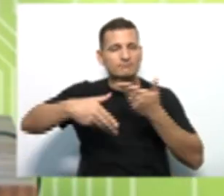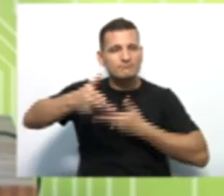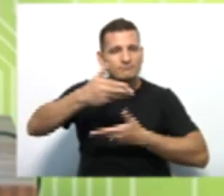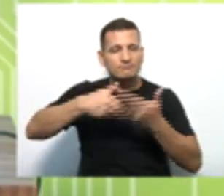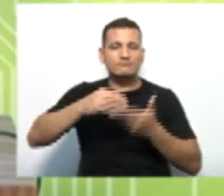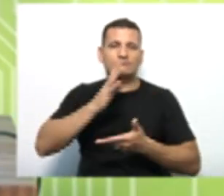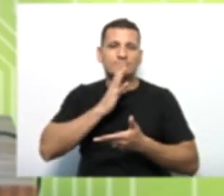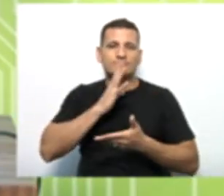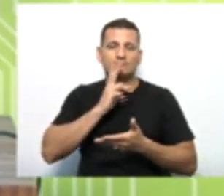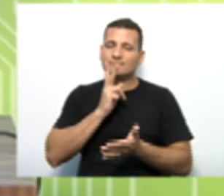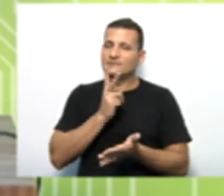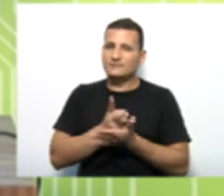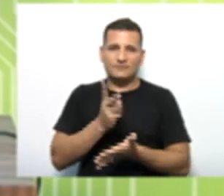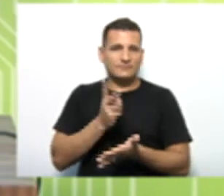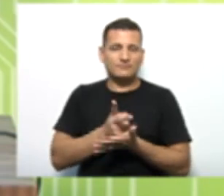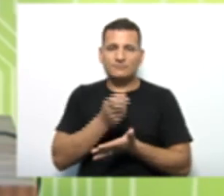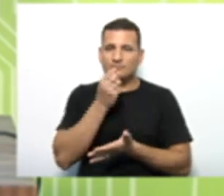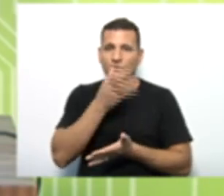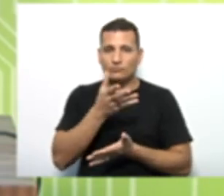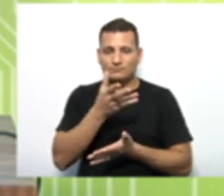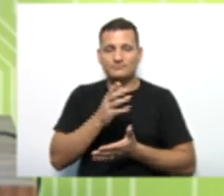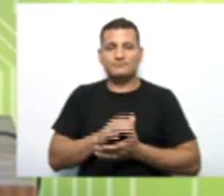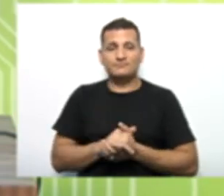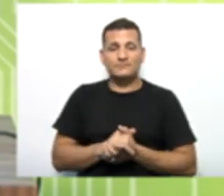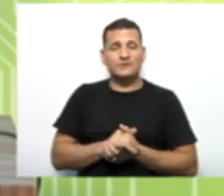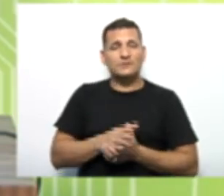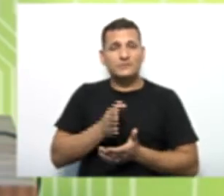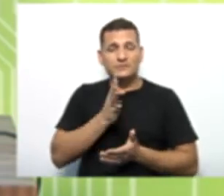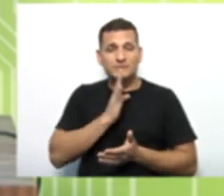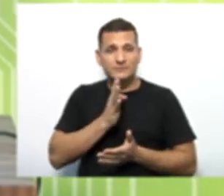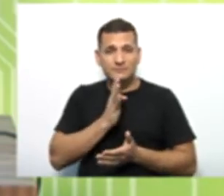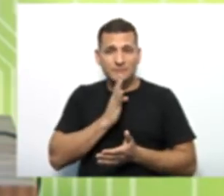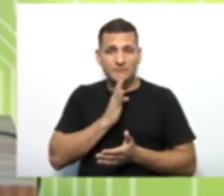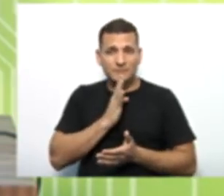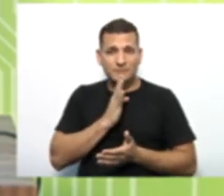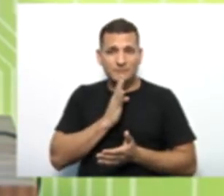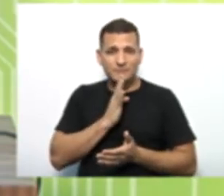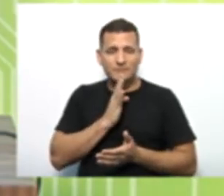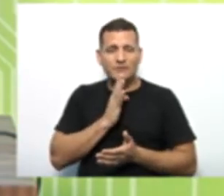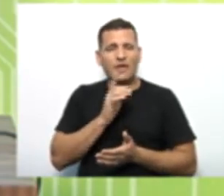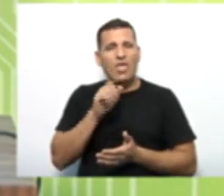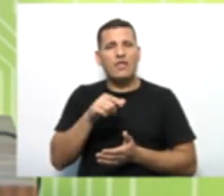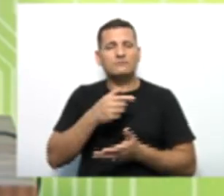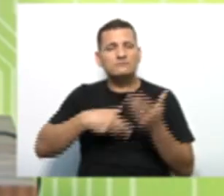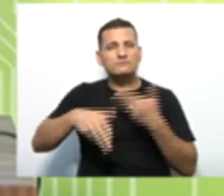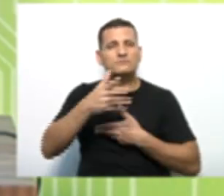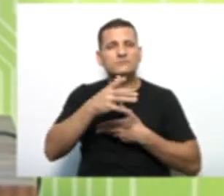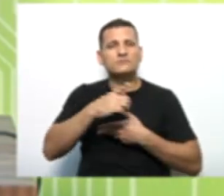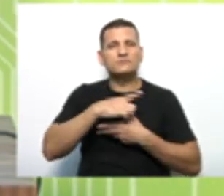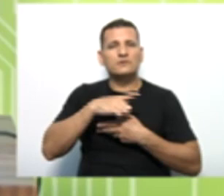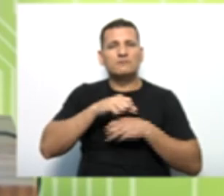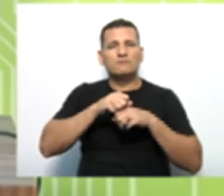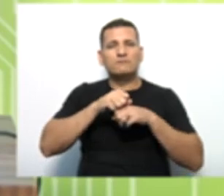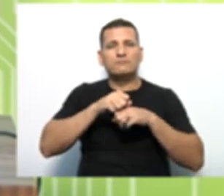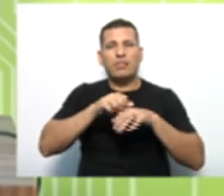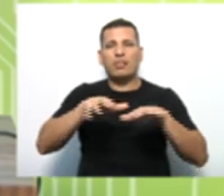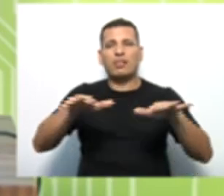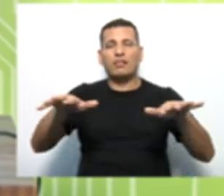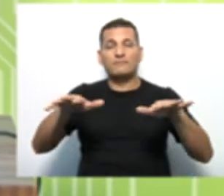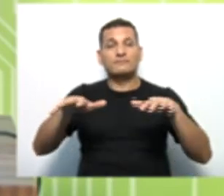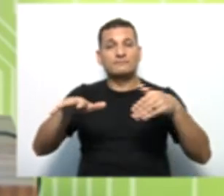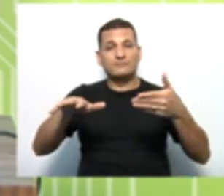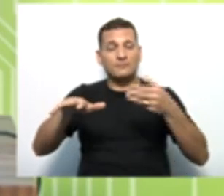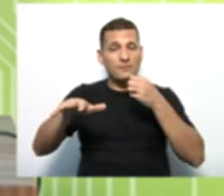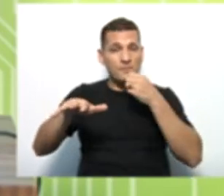sempre bom. O conhecimento é algo, uma das poucas coisas que, quando a gente partilha, se multiplica. Então, uma boa prova